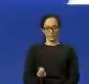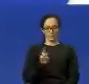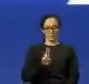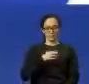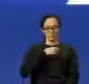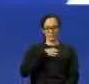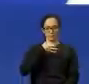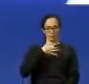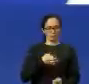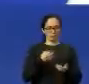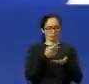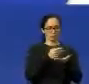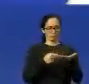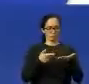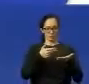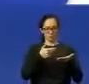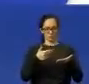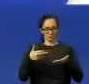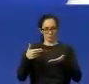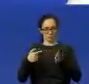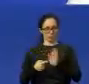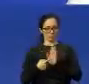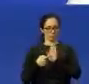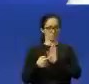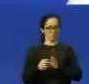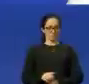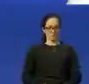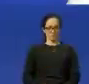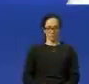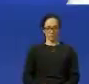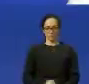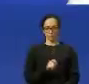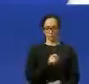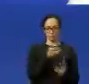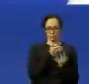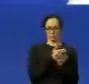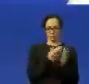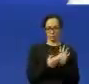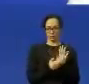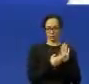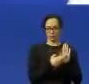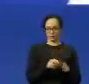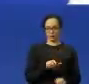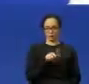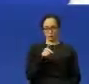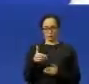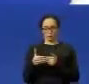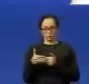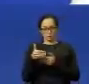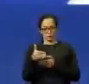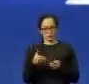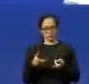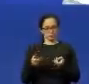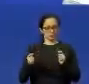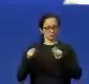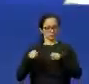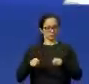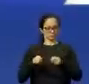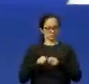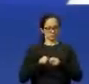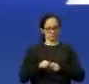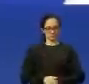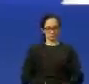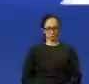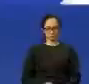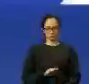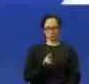as figuras. Ele traz aí uma figura da representação do pivô central e depois do trajeto que as torres fazem. Ele fala que